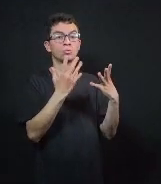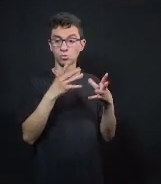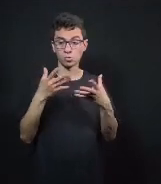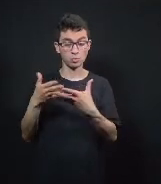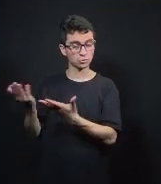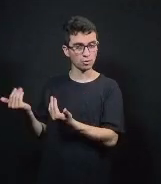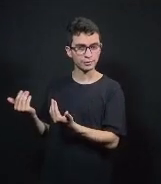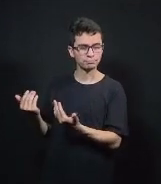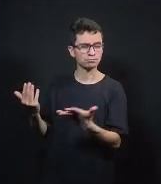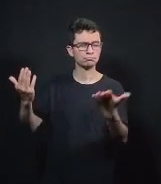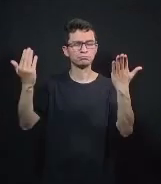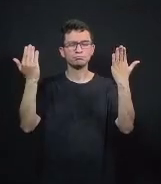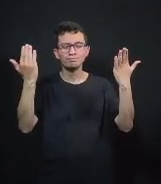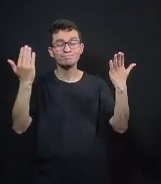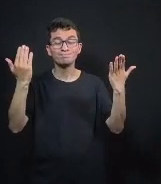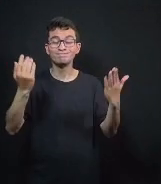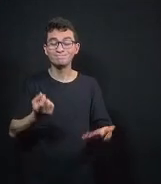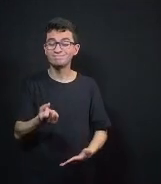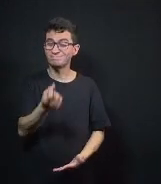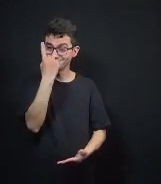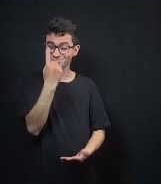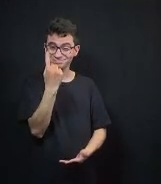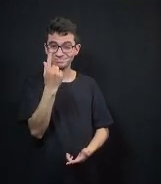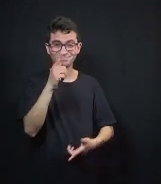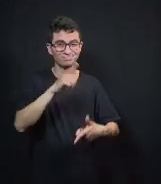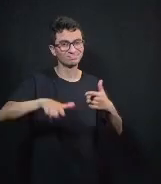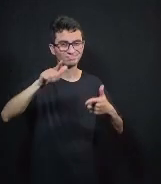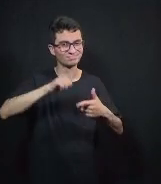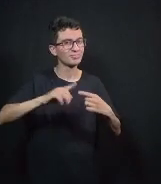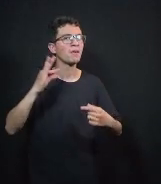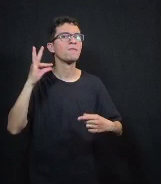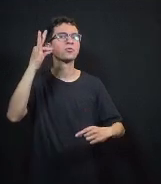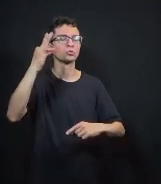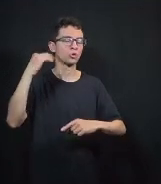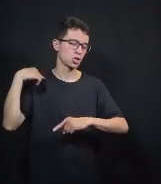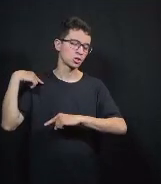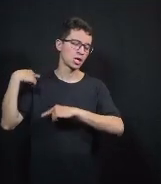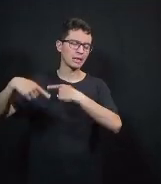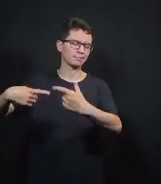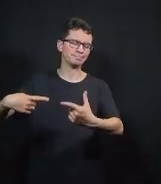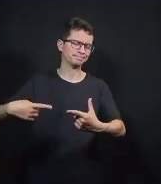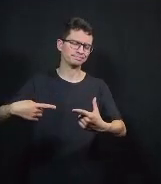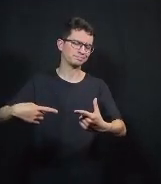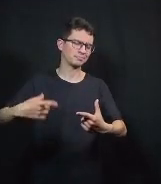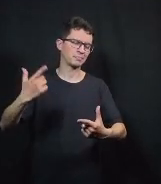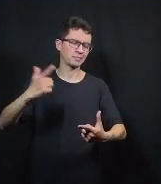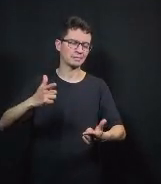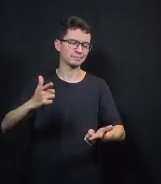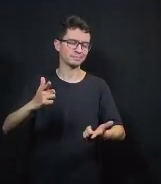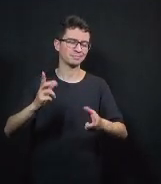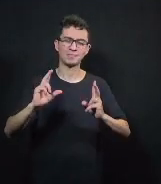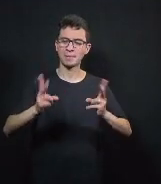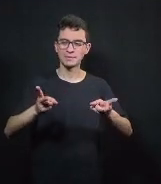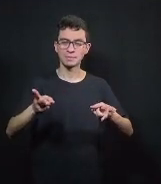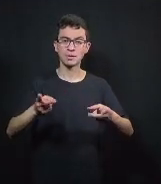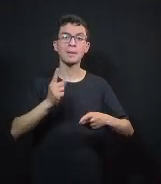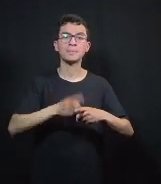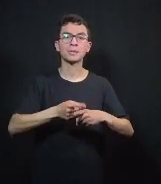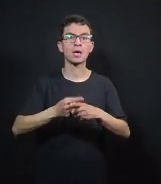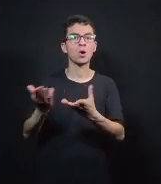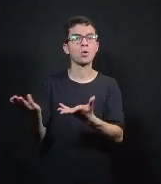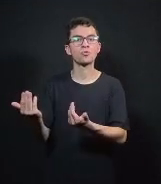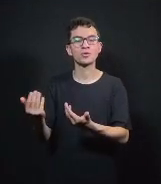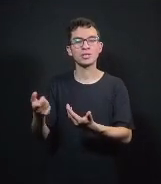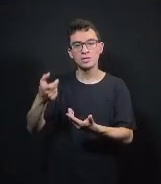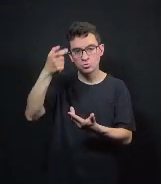aqui com um problema que na próxima geração não vai existir, porque as pessoas mais jovens têm uma consciência tão grande da